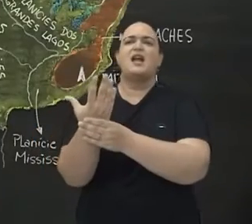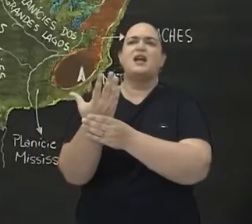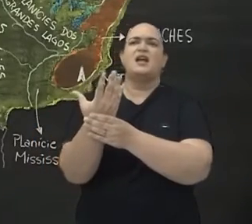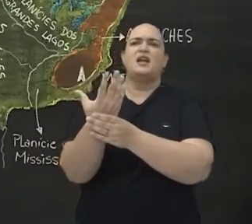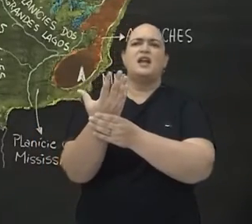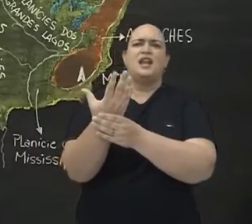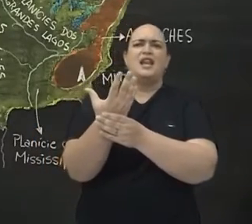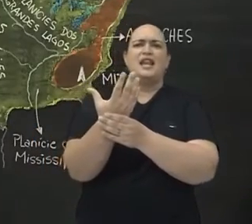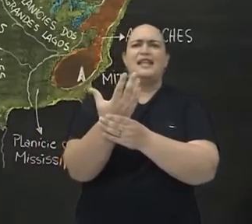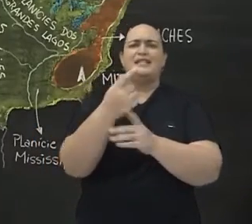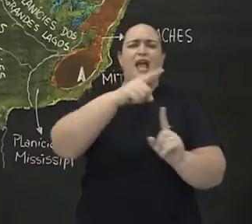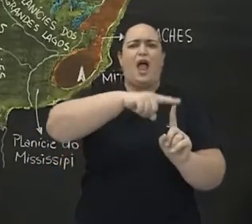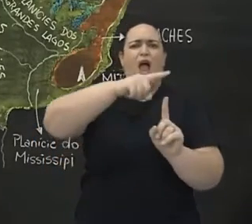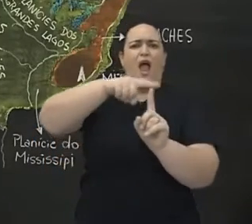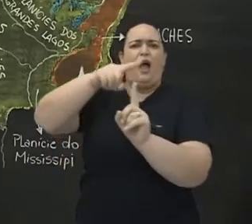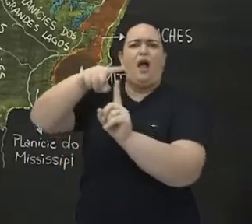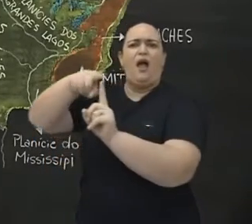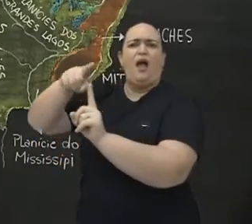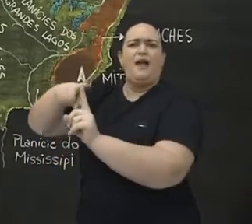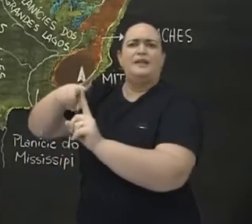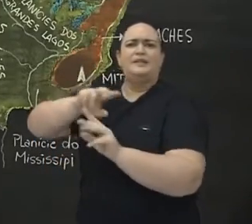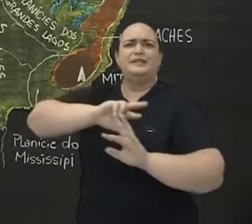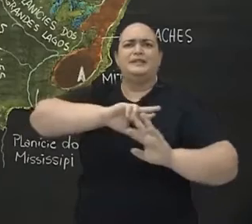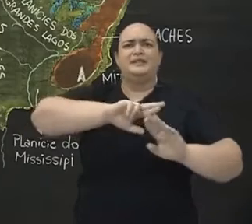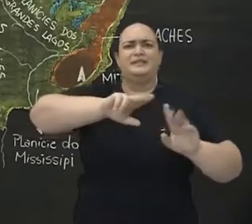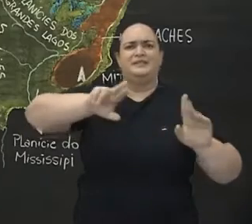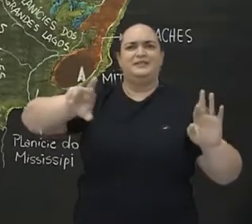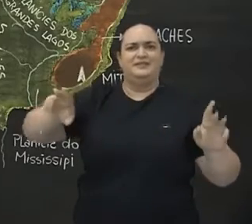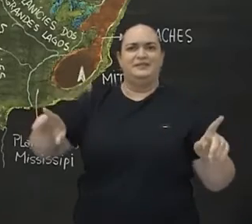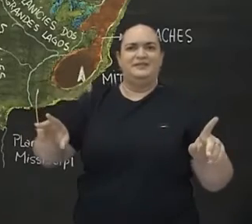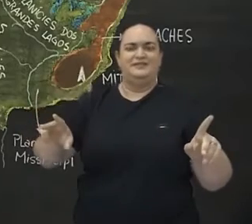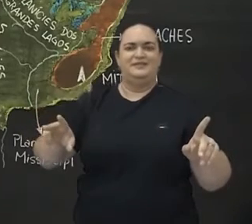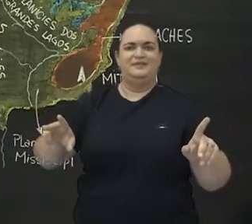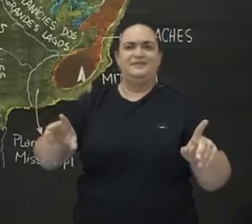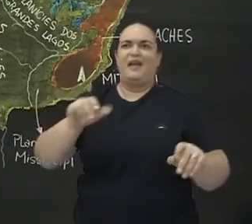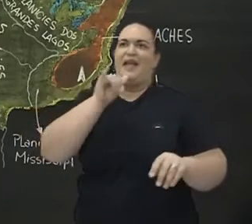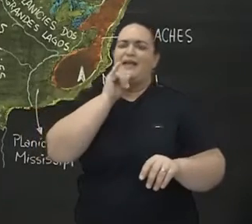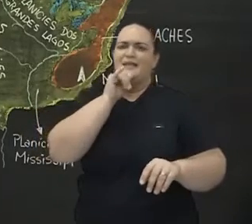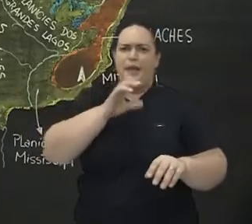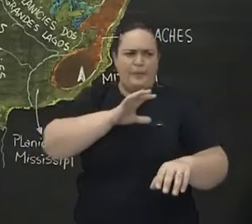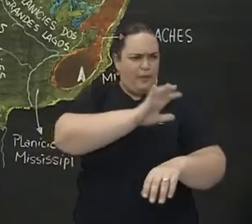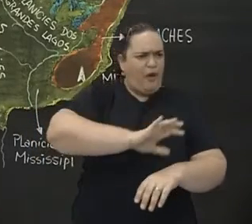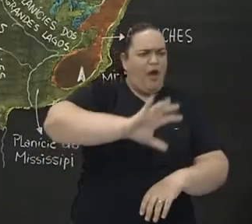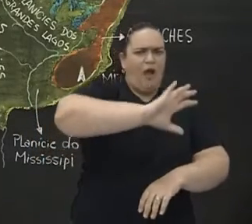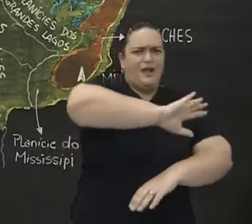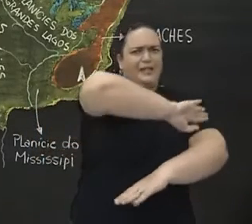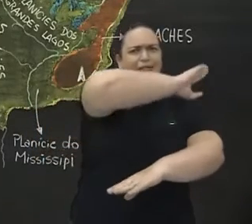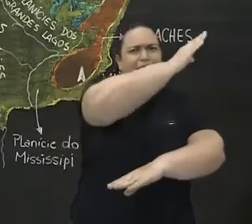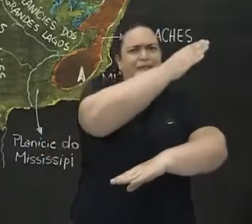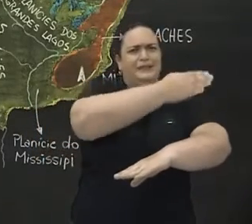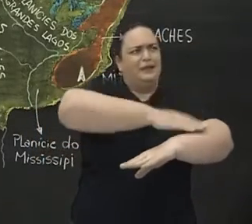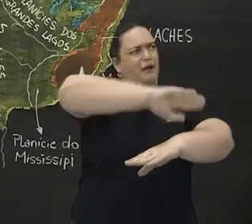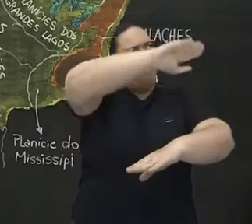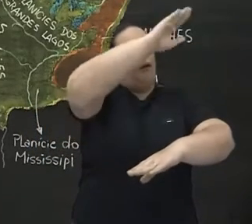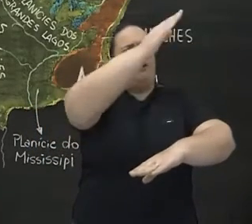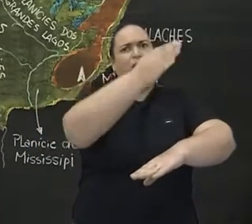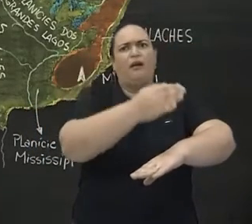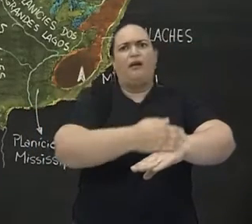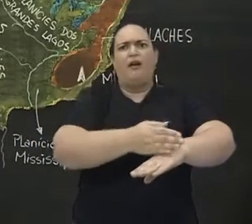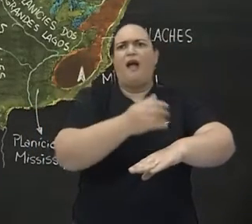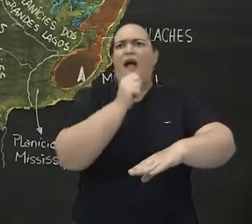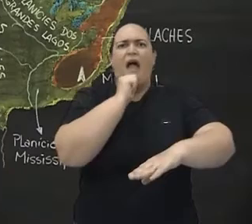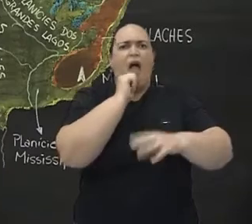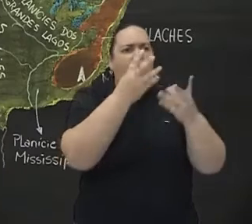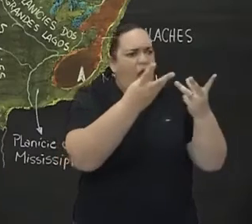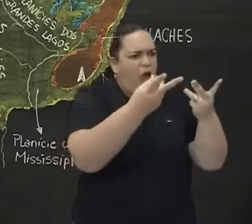outras características aí. Como nós temos a região, então, de altas montanhas, o processo erosivo ainda não foi uma coisa que